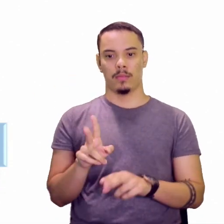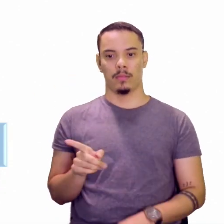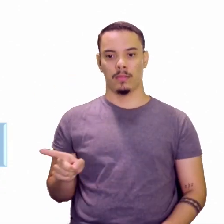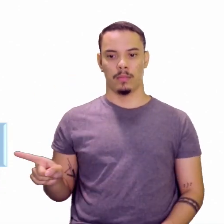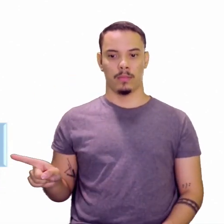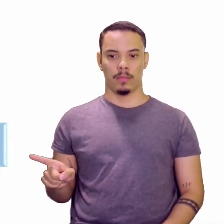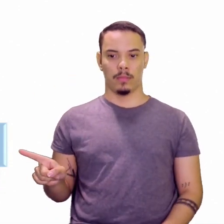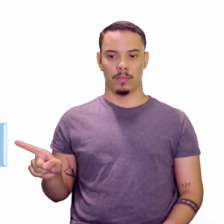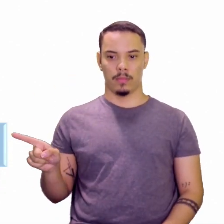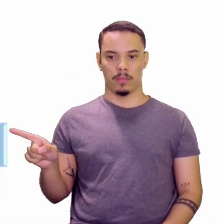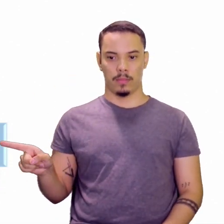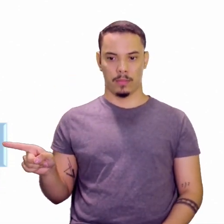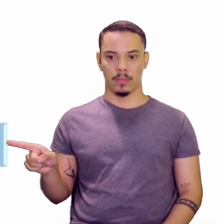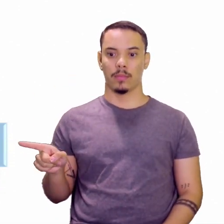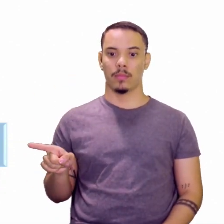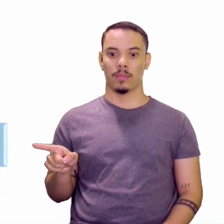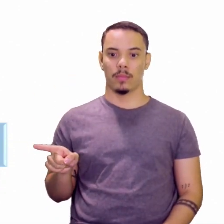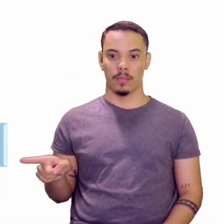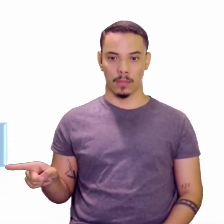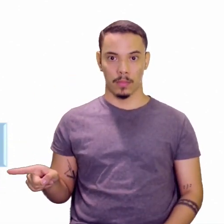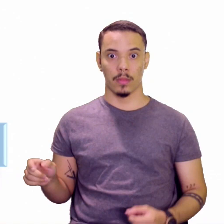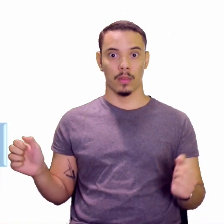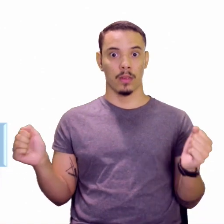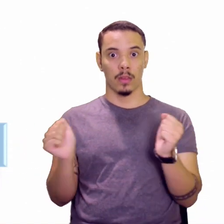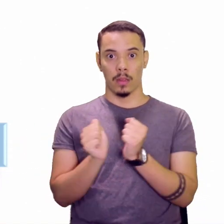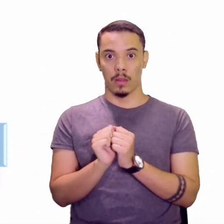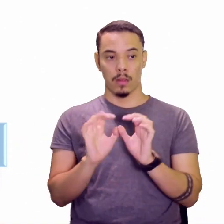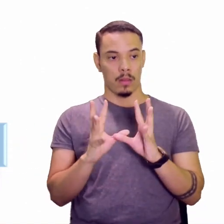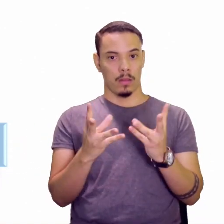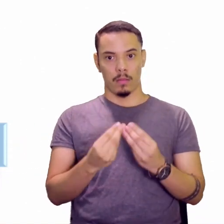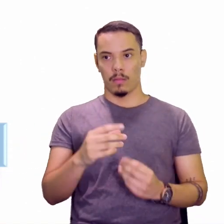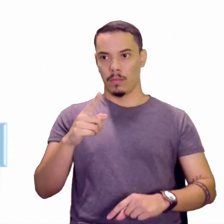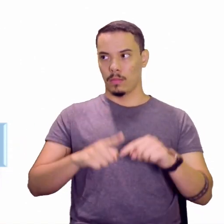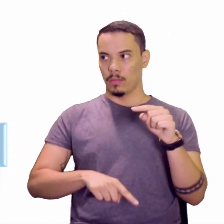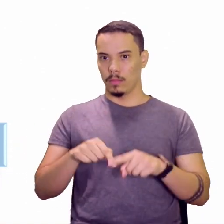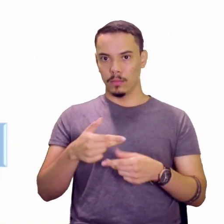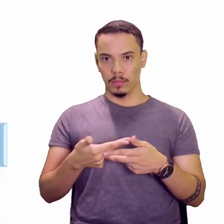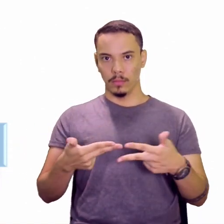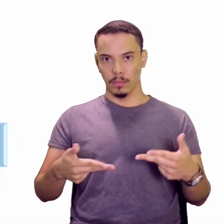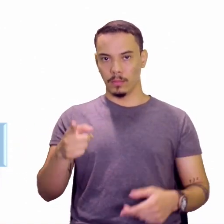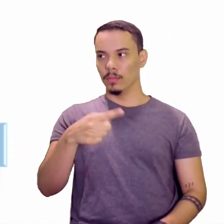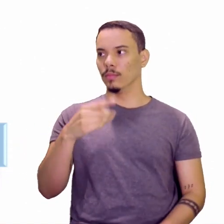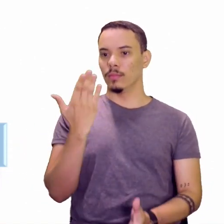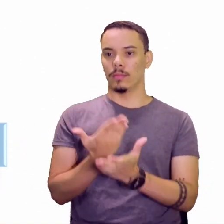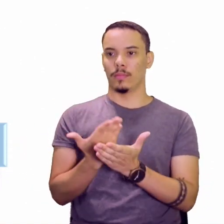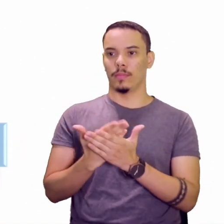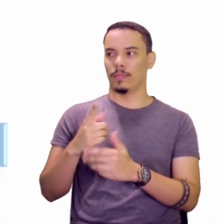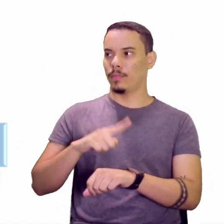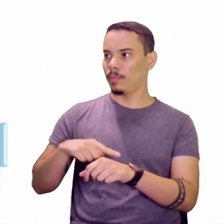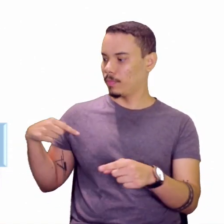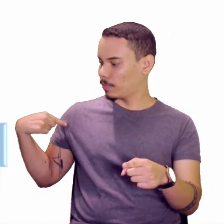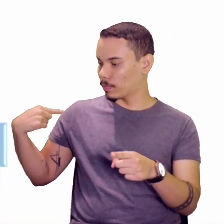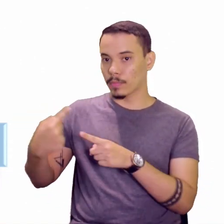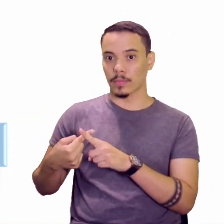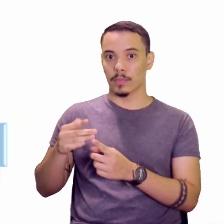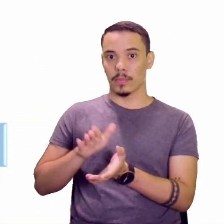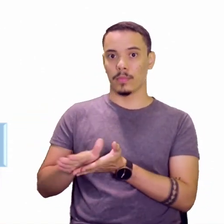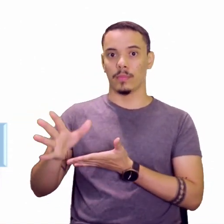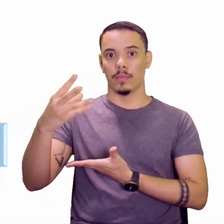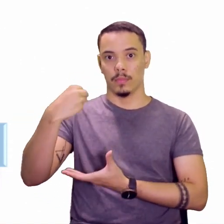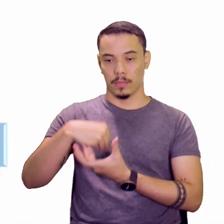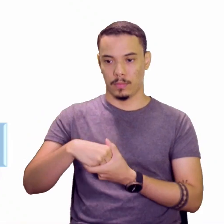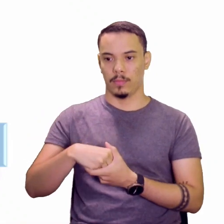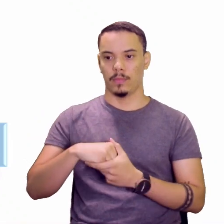total percorrida pelo móvel, pela partícula, enfim, pelo objeto que você está estudando, pelo tempo que ele gasta aí para percorrer